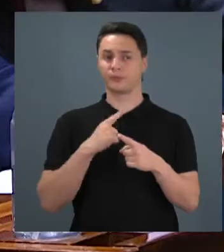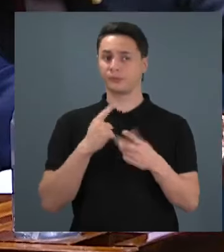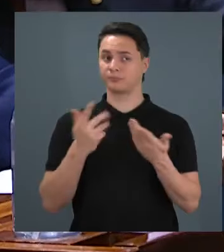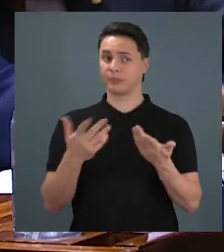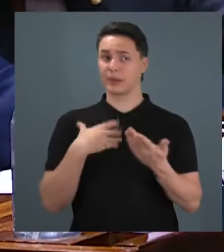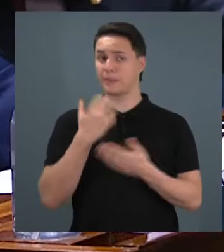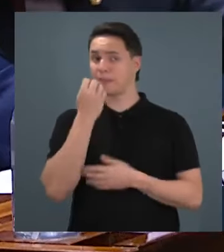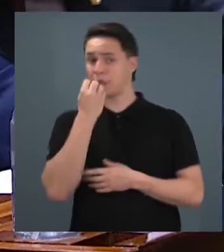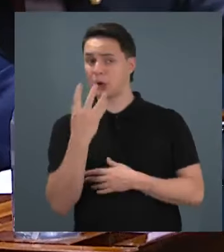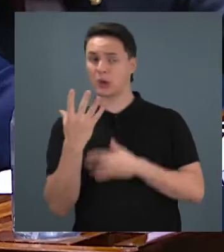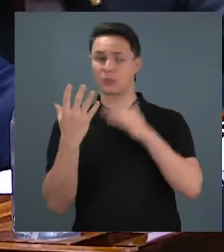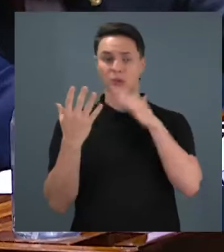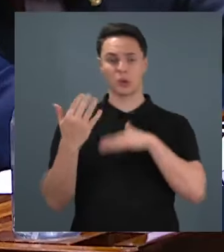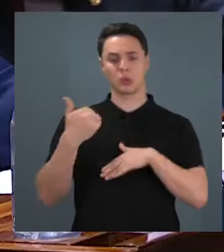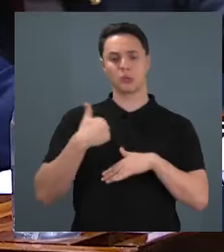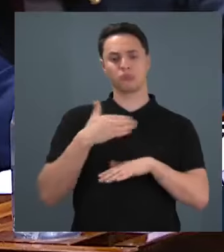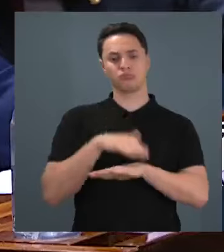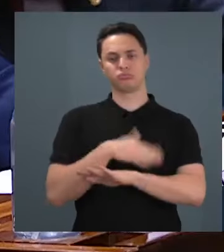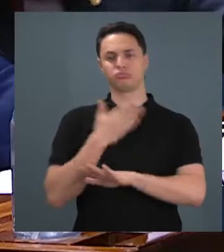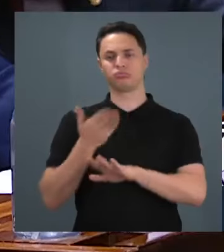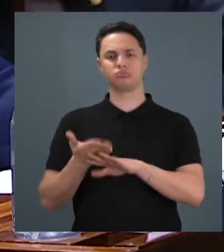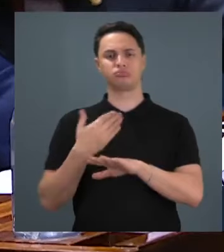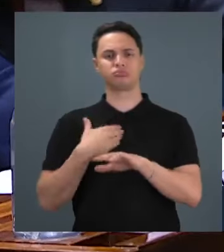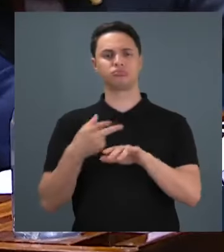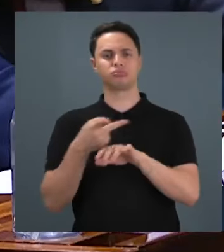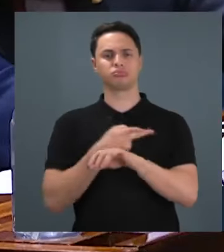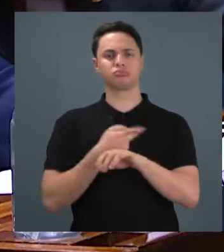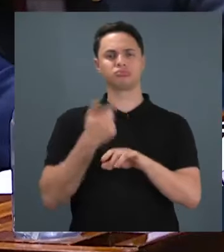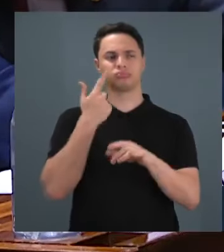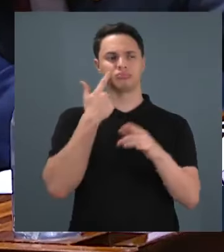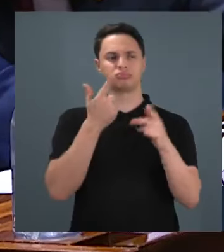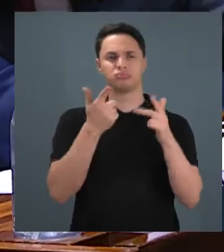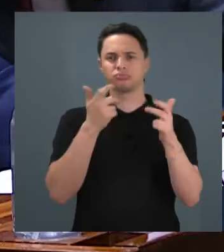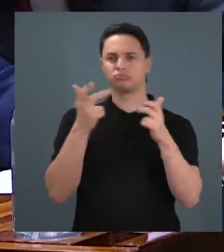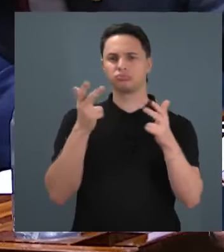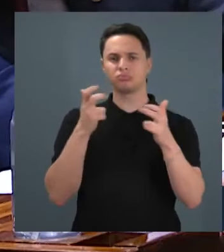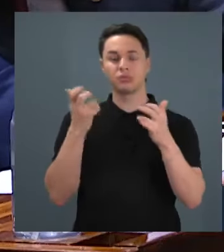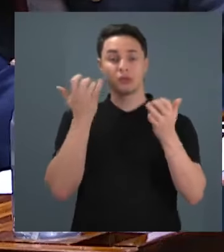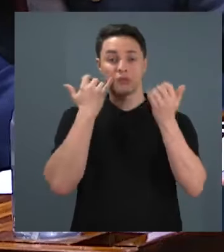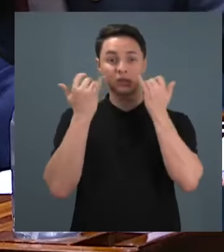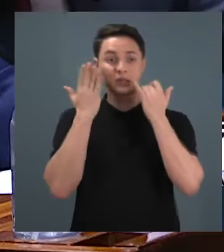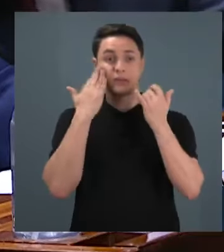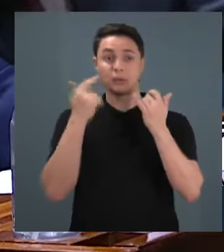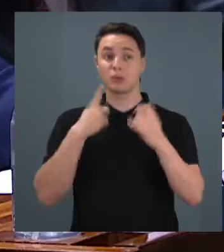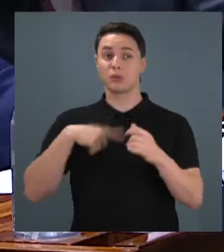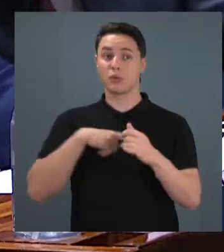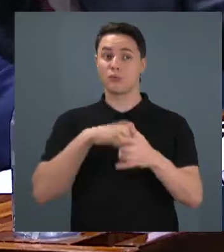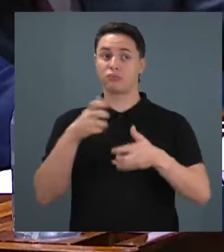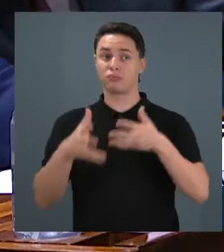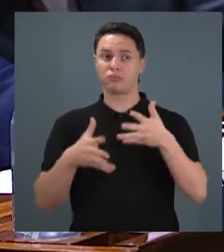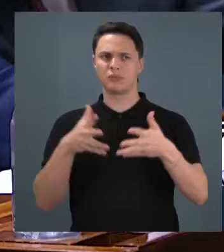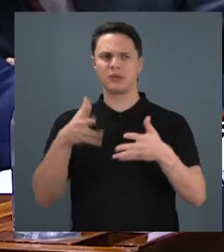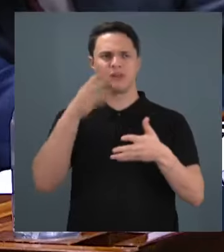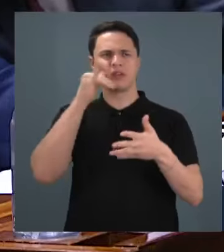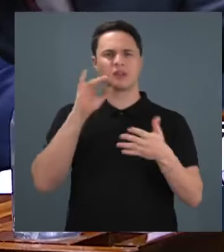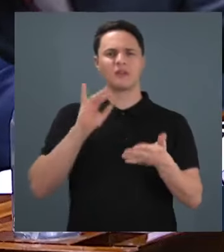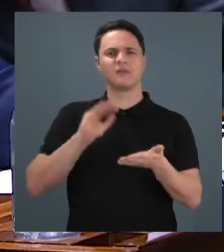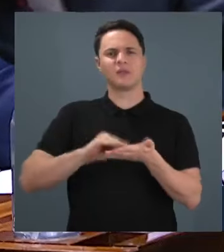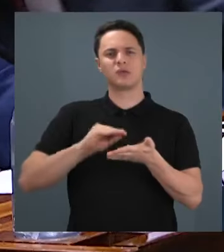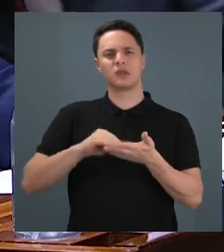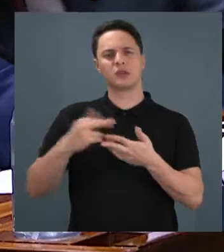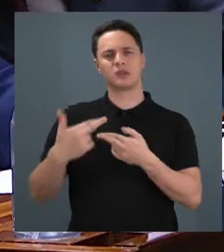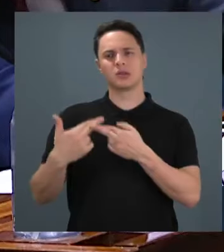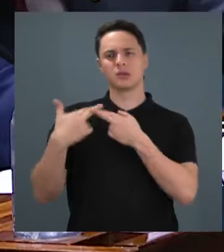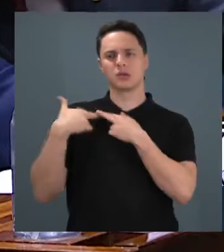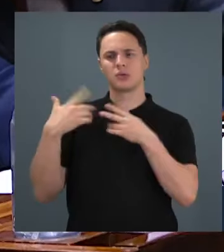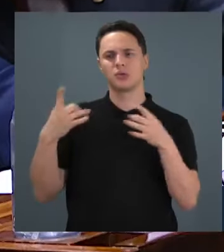ou pelo mal, eu fico o tempo todo buscando esses dados, até para subsidiar a nossa fala aqui, para não sermos irresponsáveis ou